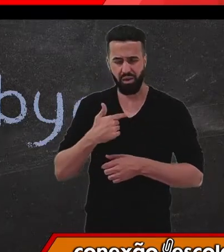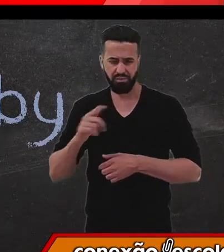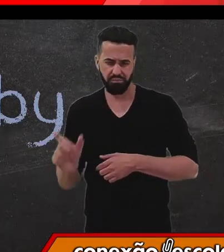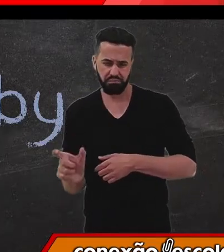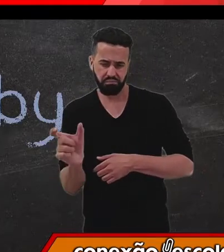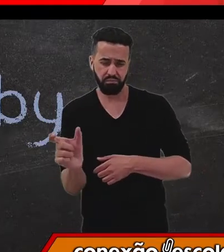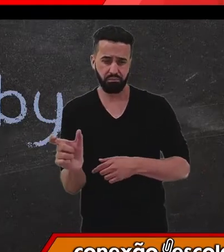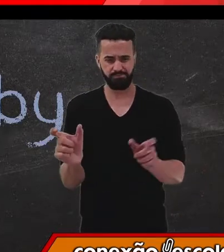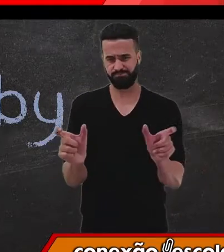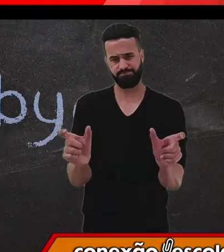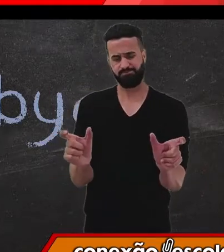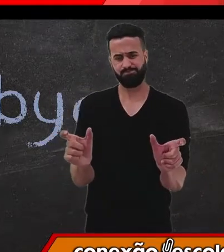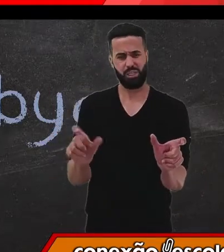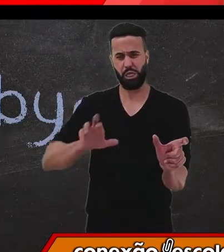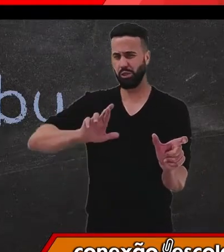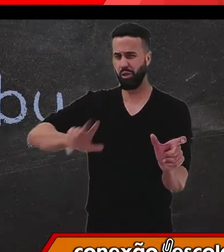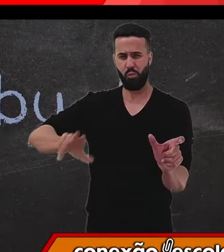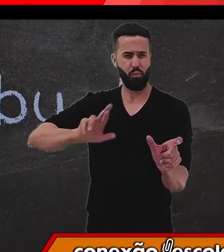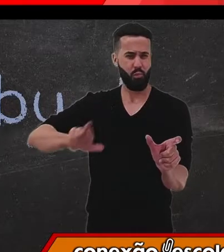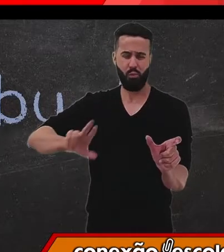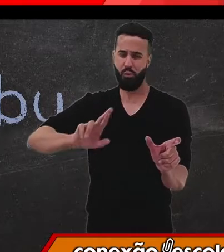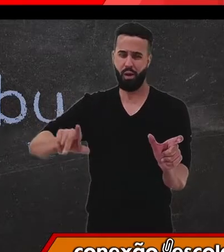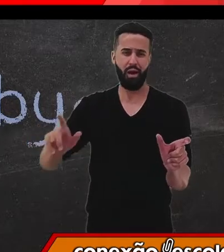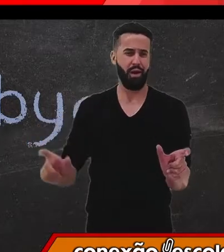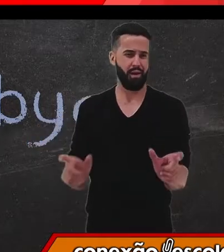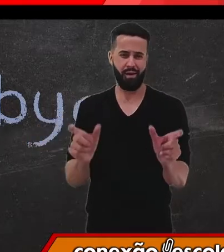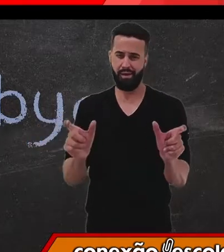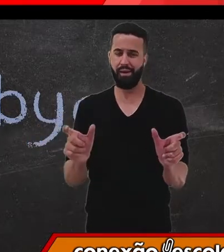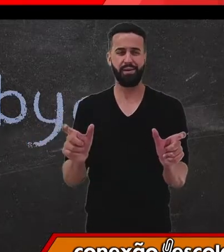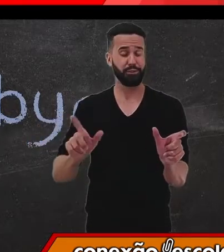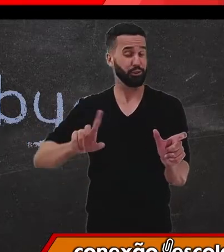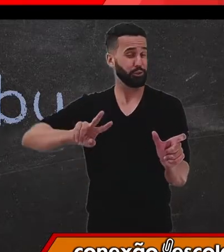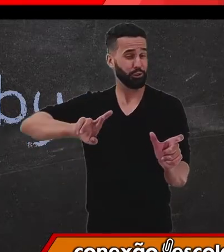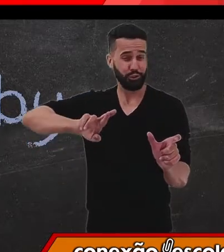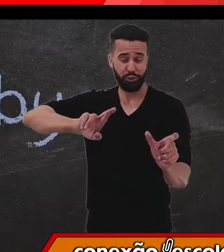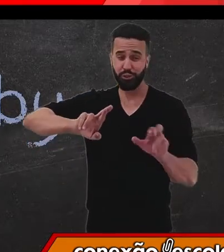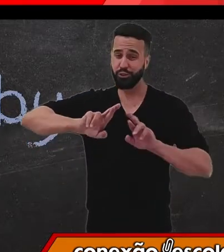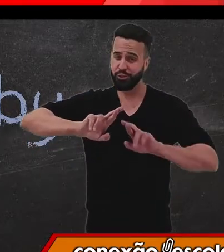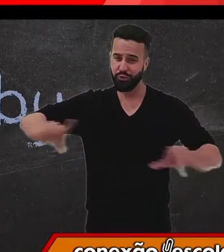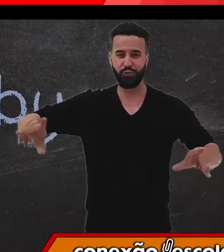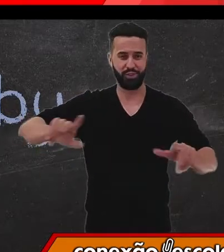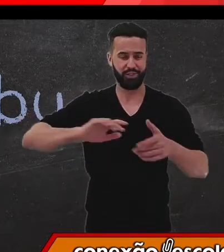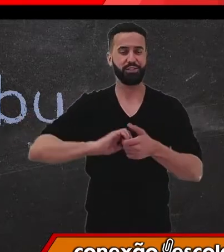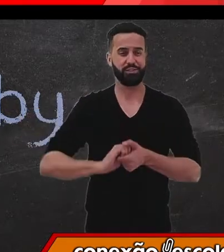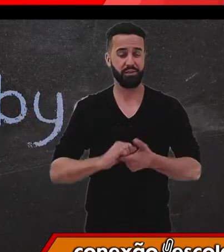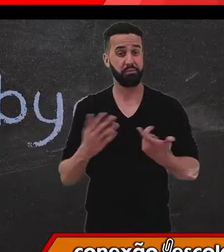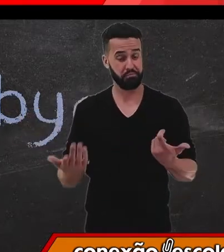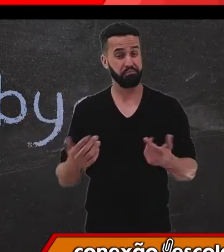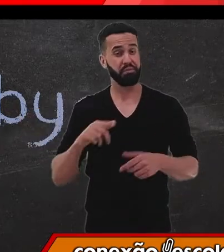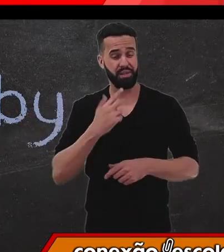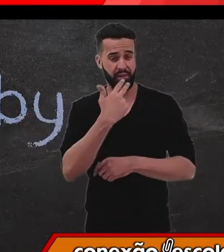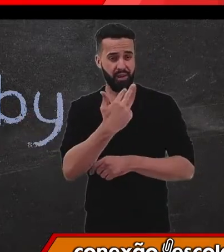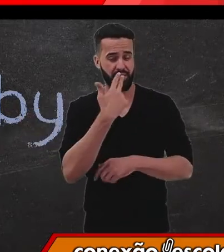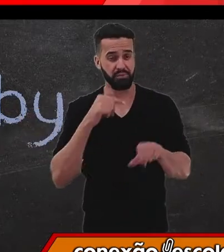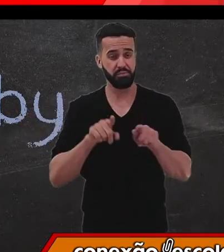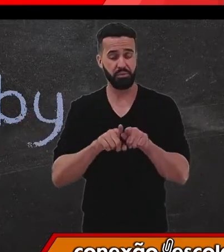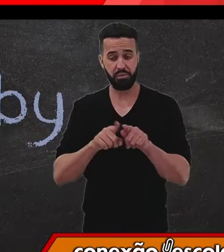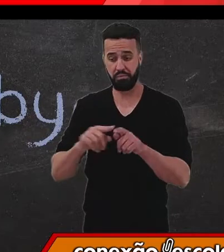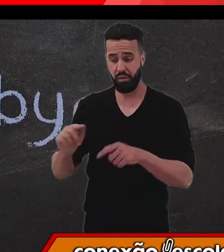uma coisa, mas não é. Assim acontece na língua inglesa também. Nós temos algumas palavrinhas que elas